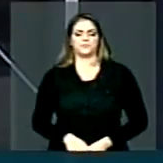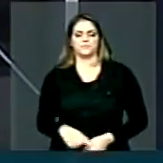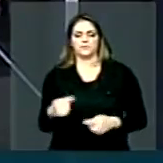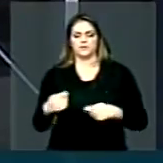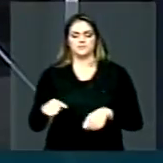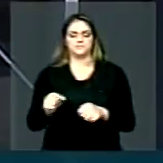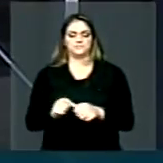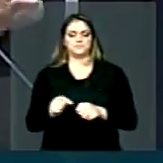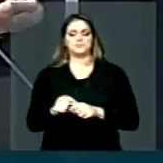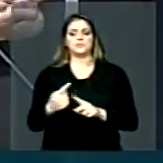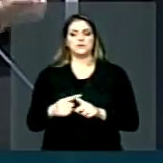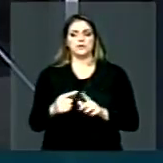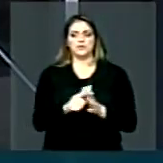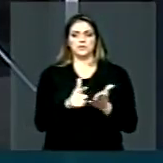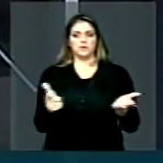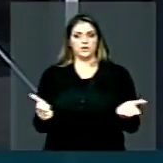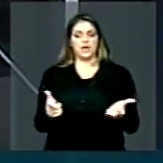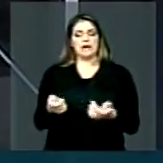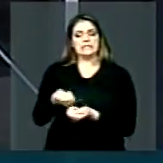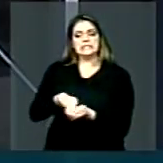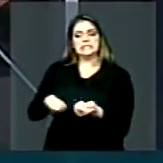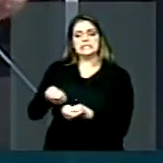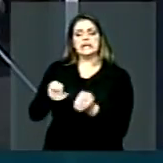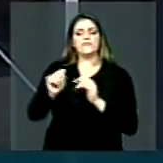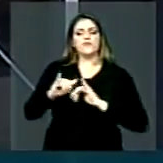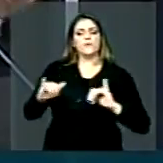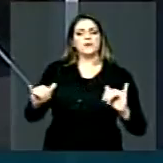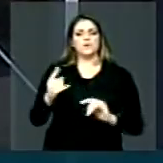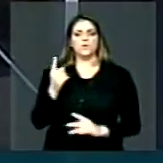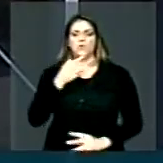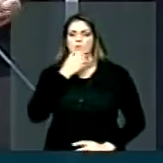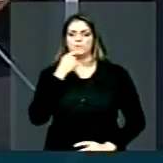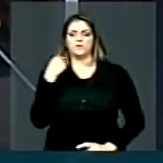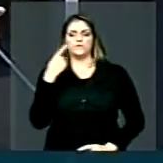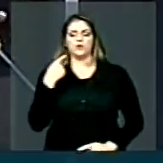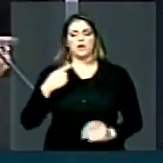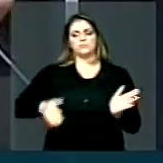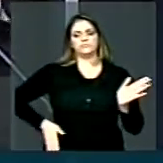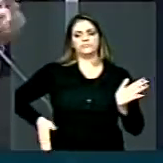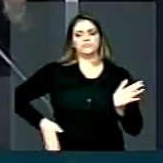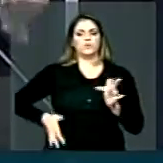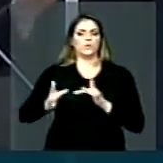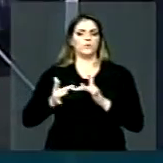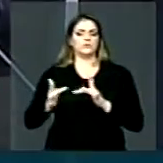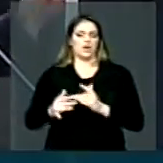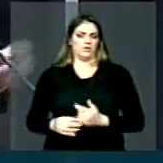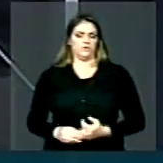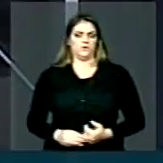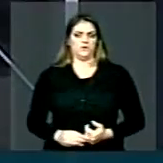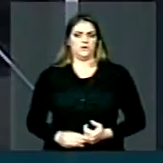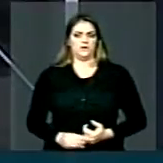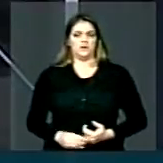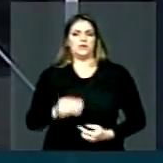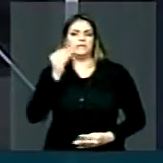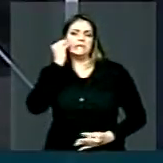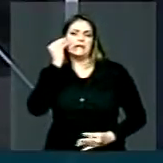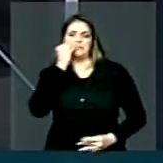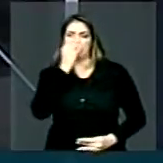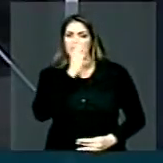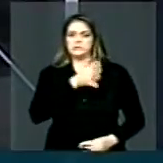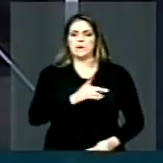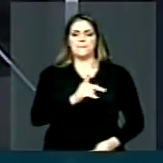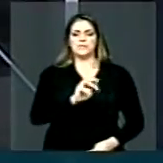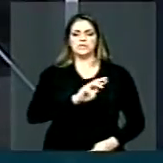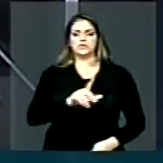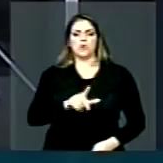que ele manipulou informações de um advogado ligado às milícias para tentar vincular o PSOL